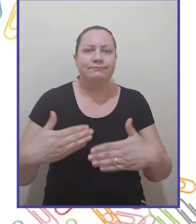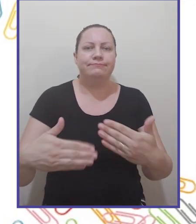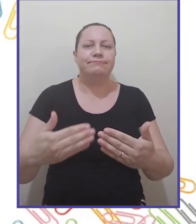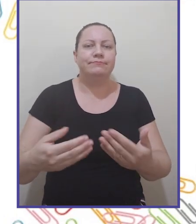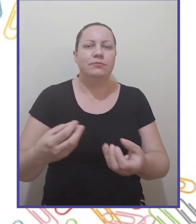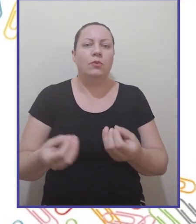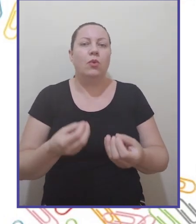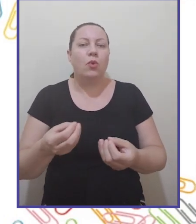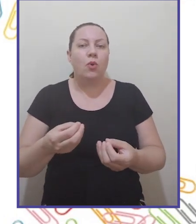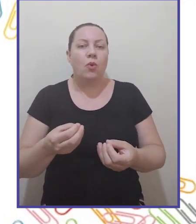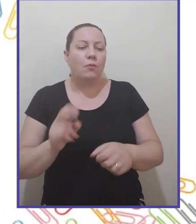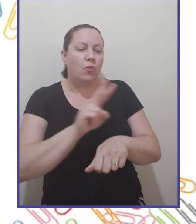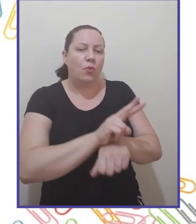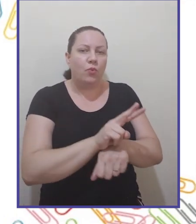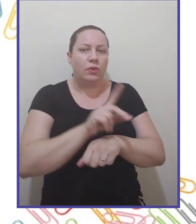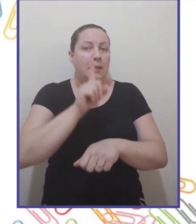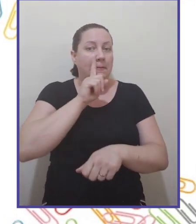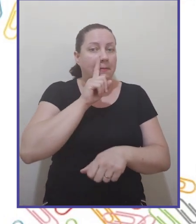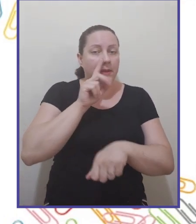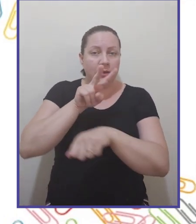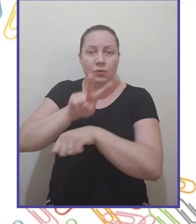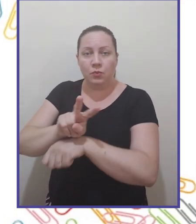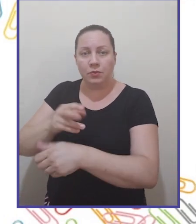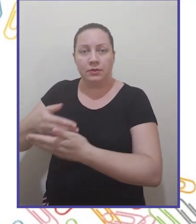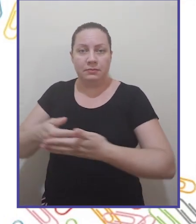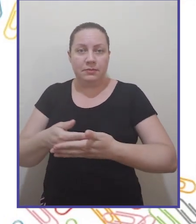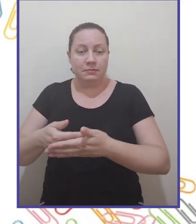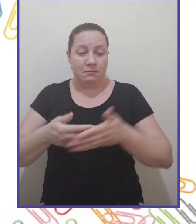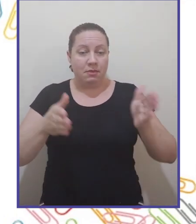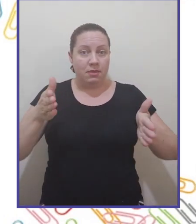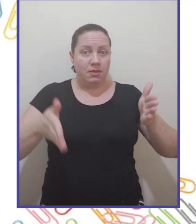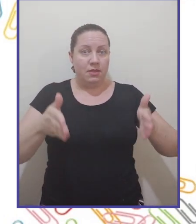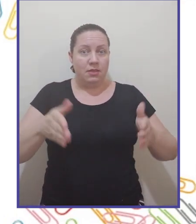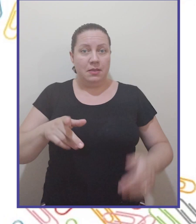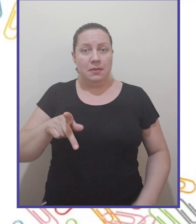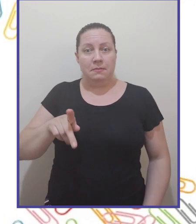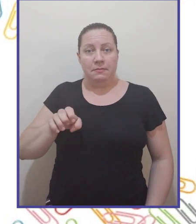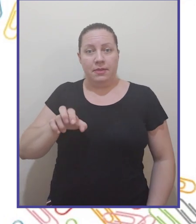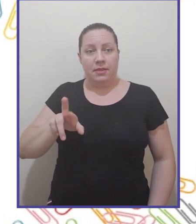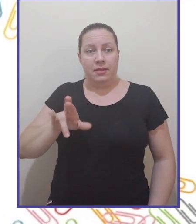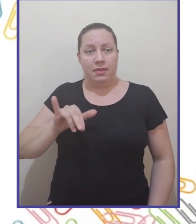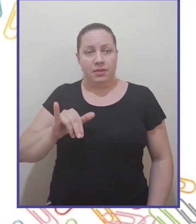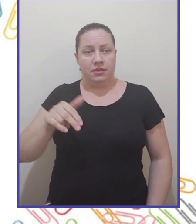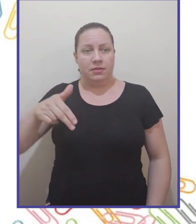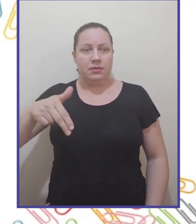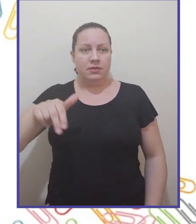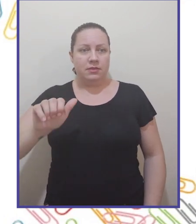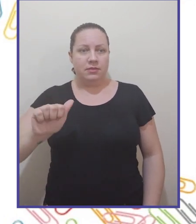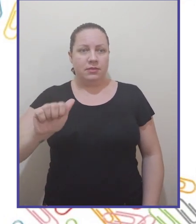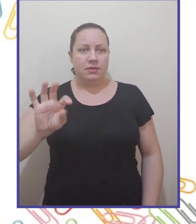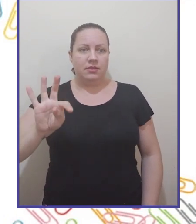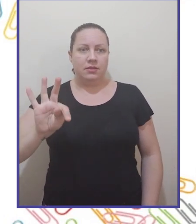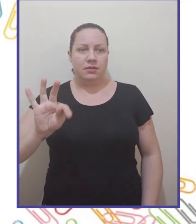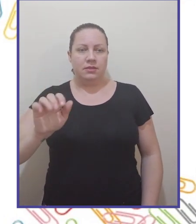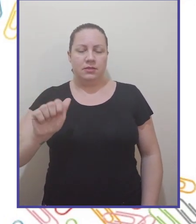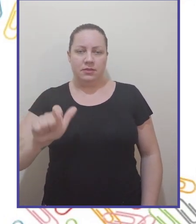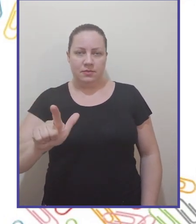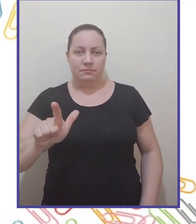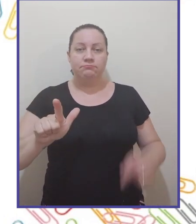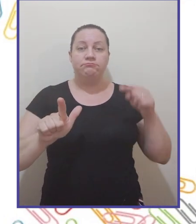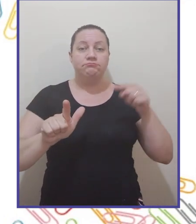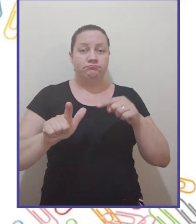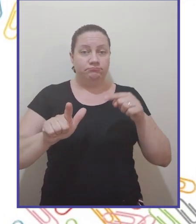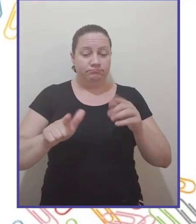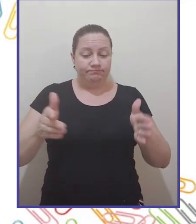do atendimento materno-infantil, denominado período perinatal. Ela pode ser